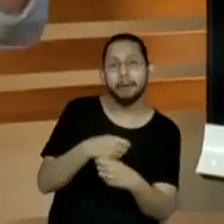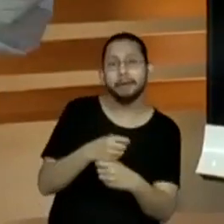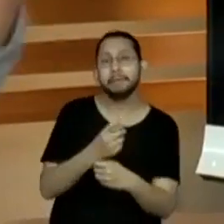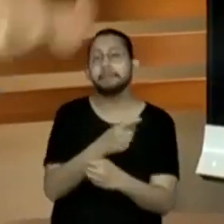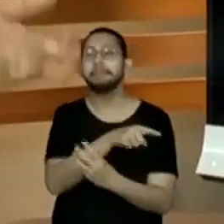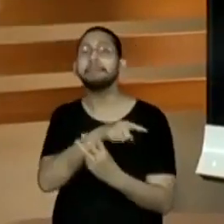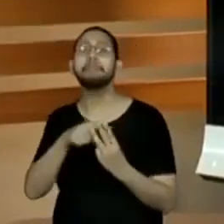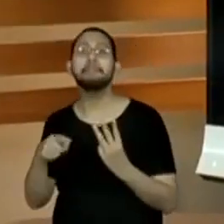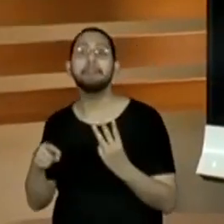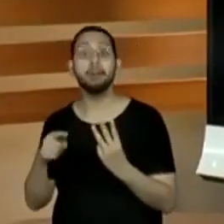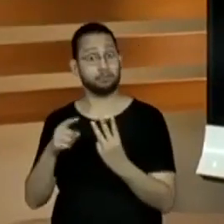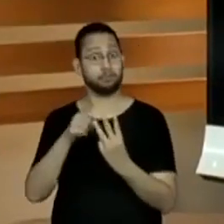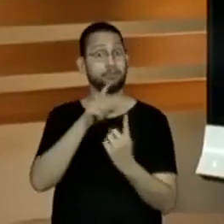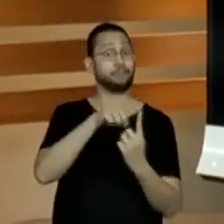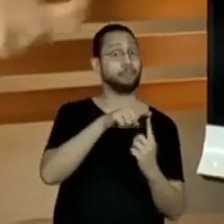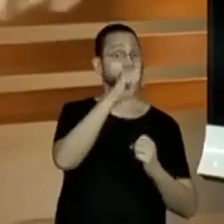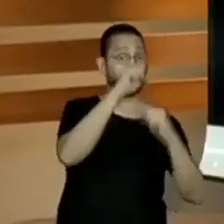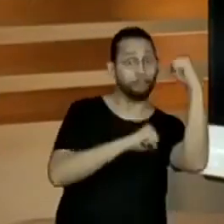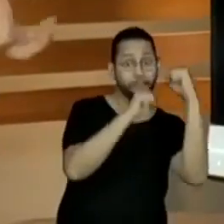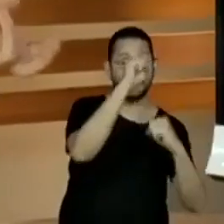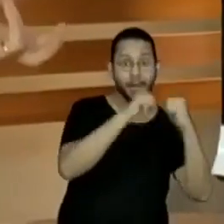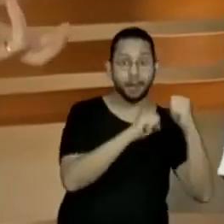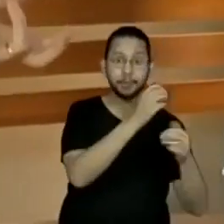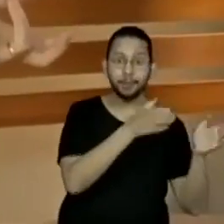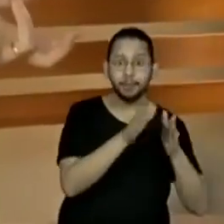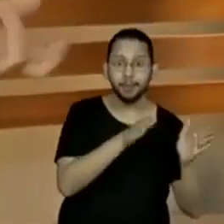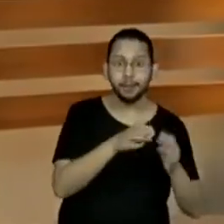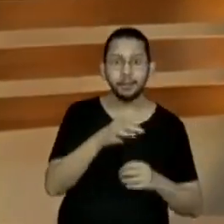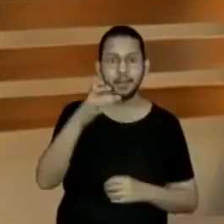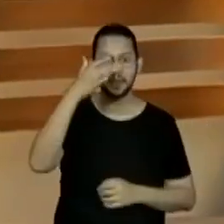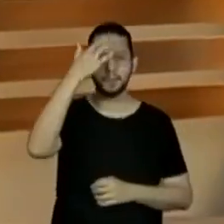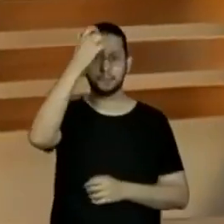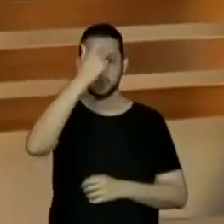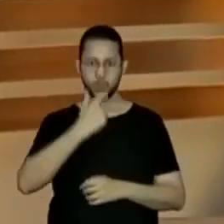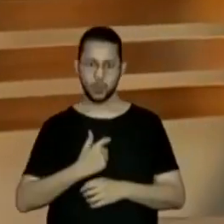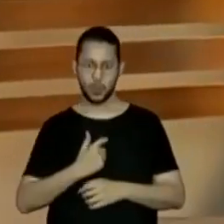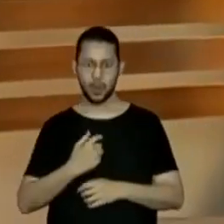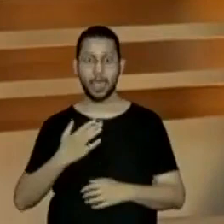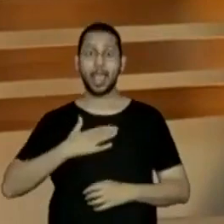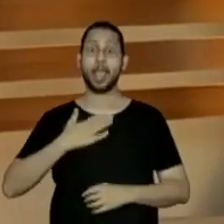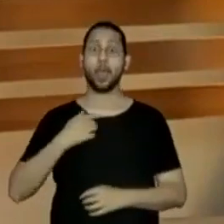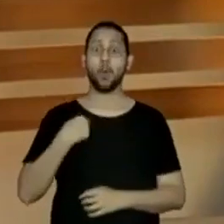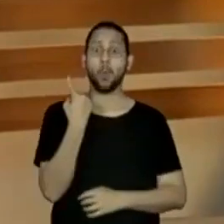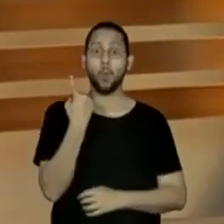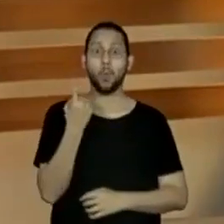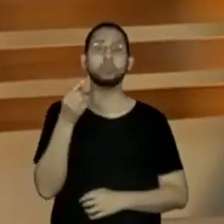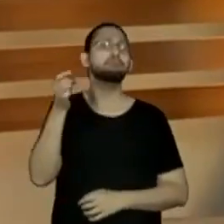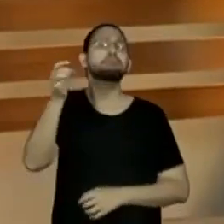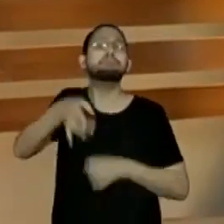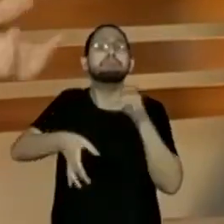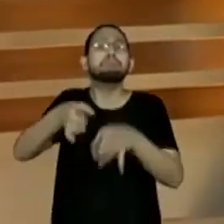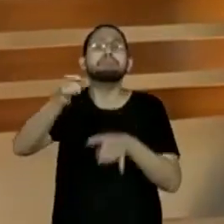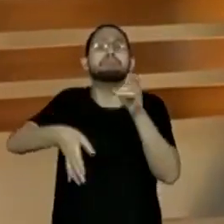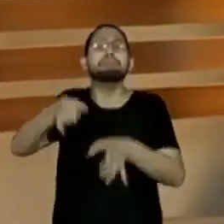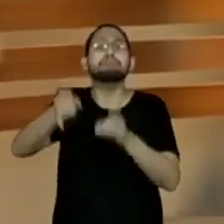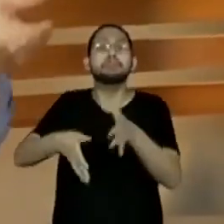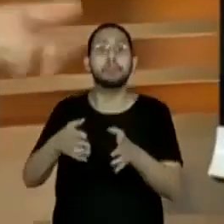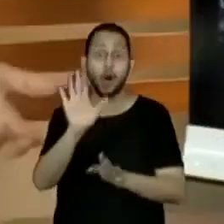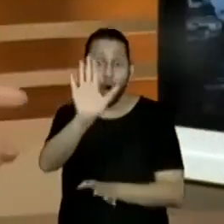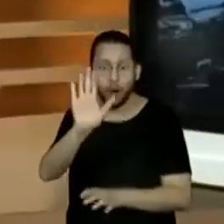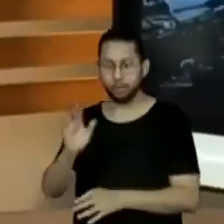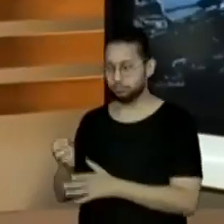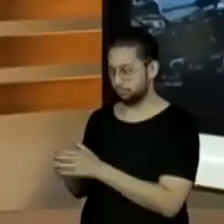Será que são as fábricas? São as pessoas? Sou eu? Quem polui o Rio Tietê? Porque se ele